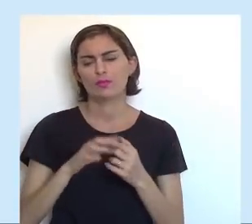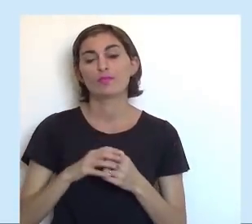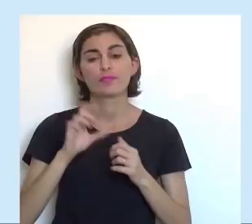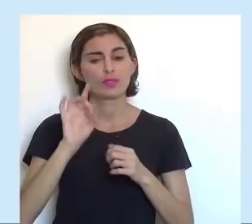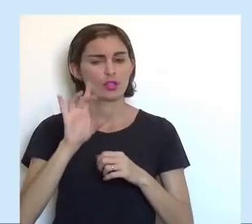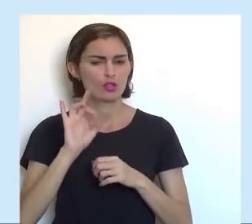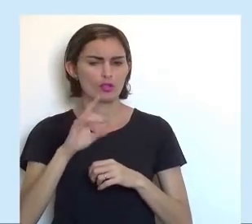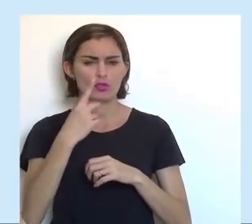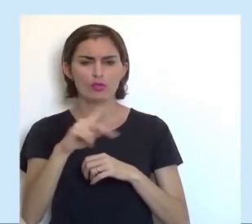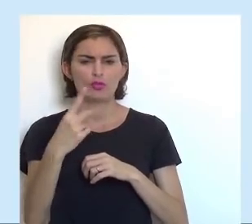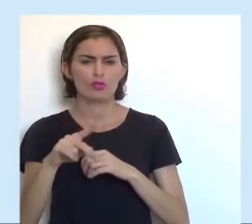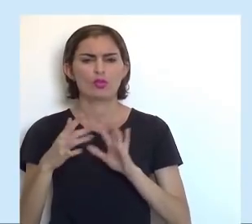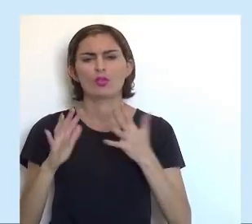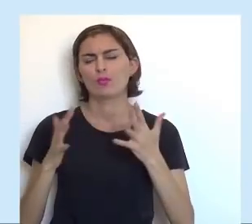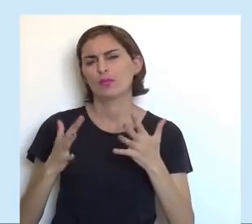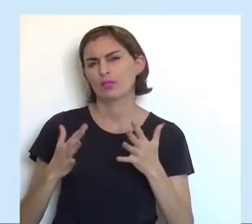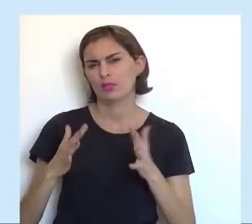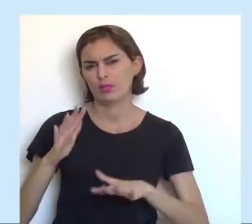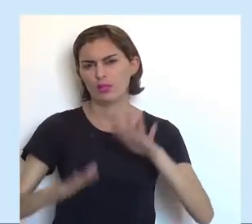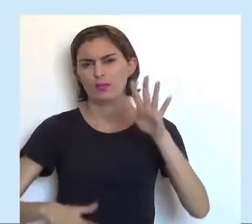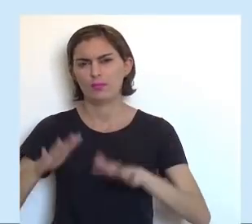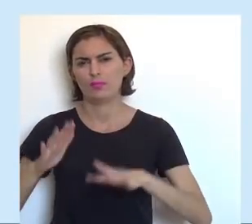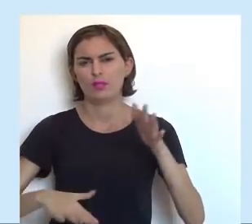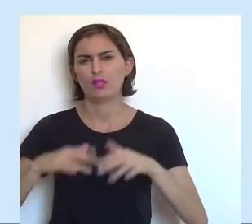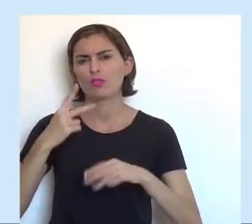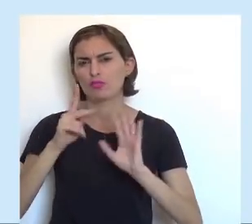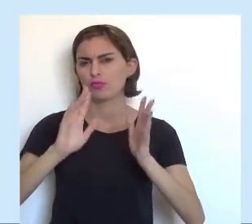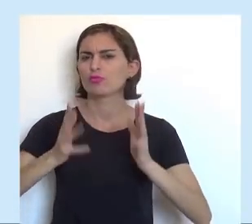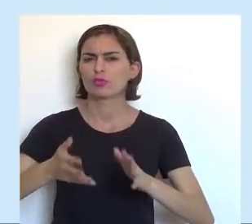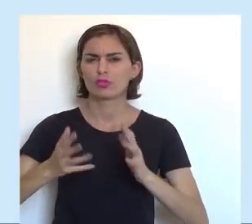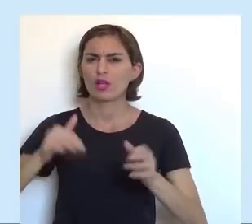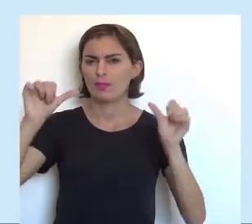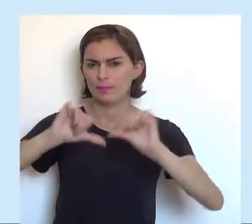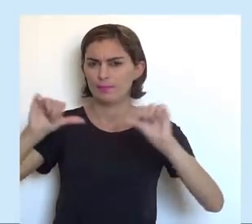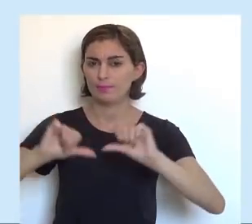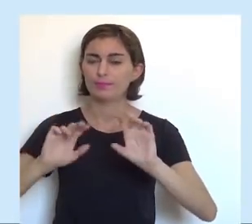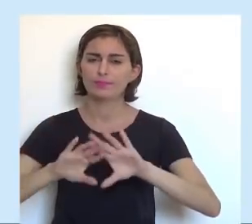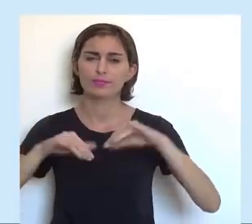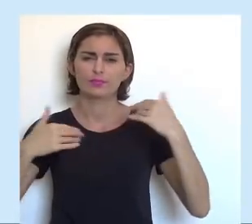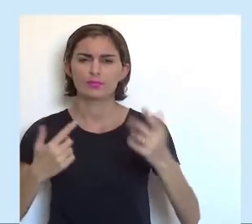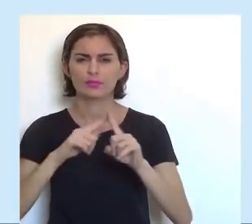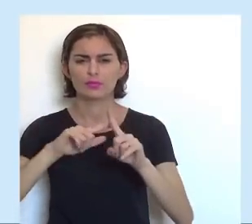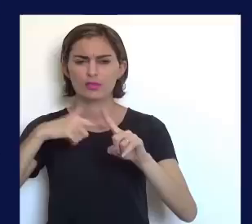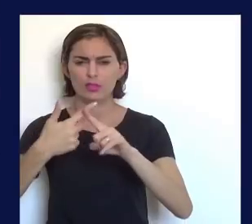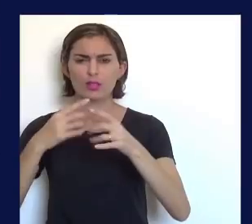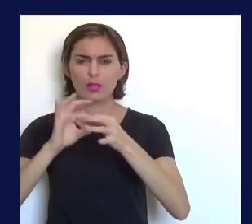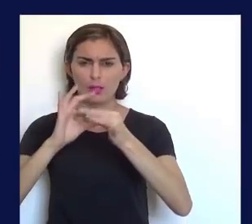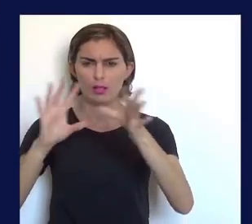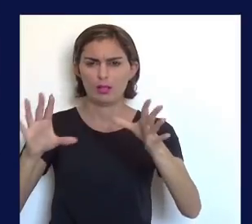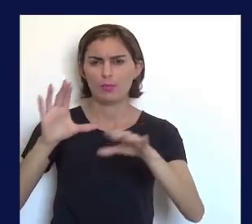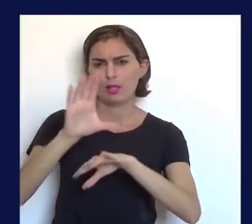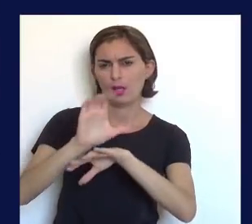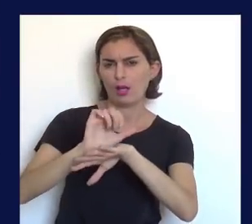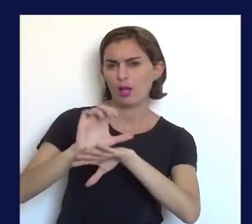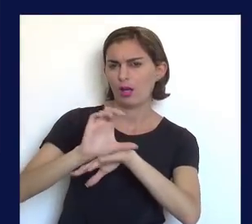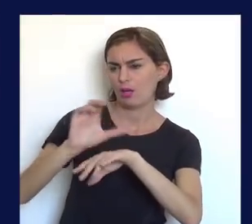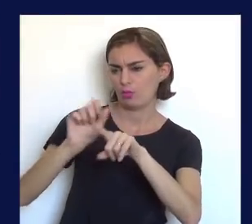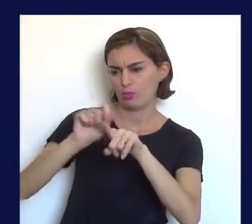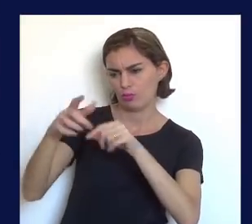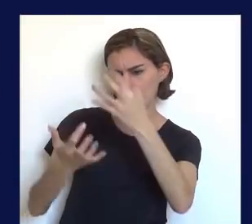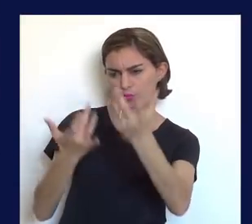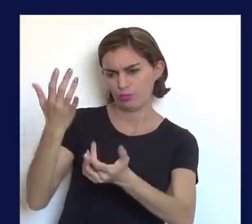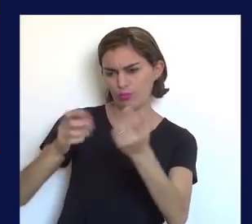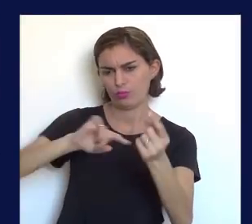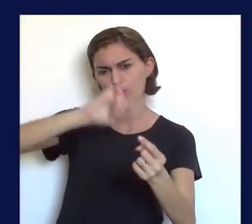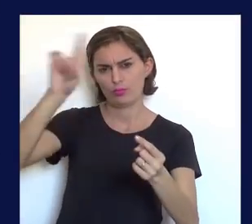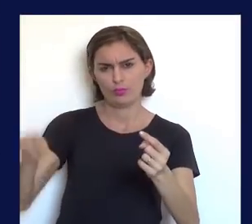carbono, independente de sua concentração, ele já é tóxico. Então, além de liberar monóxido de carbono na queima do